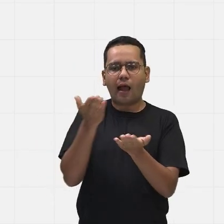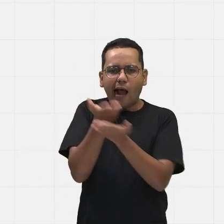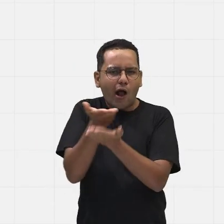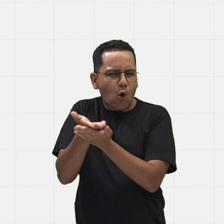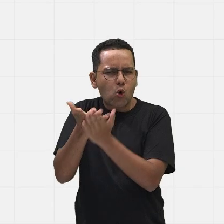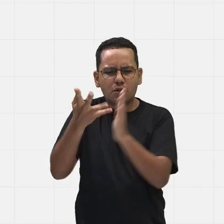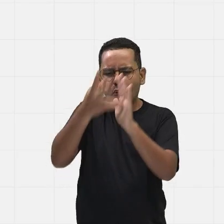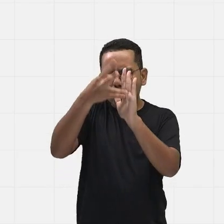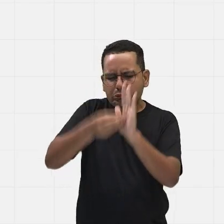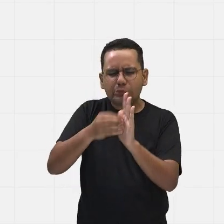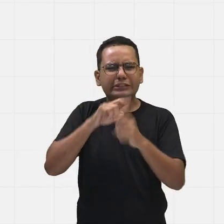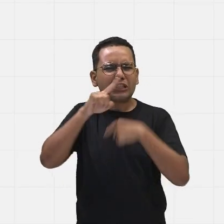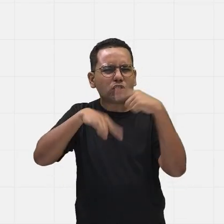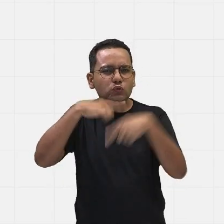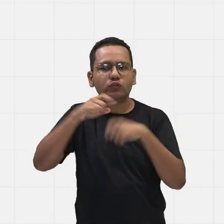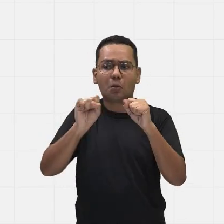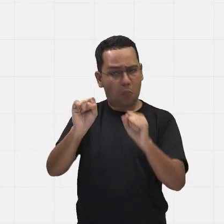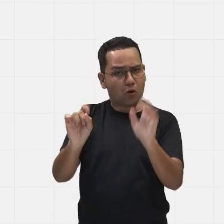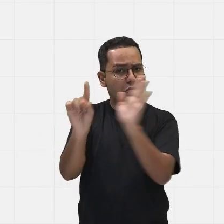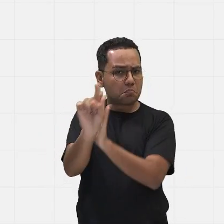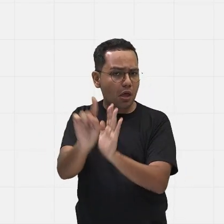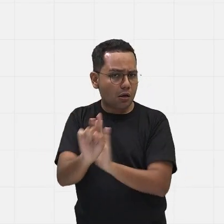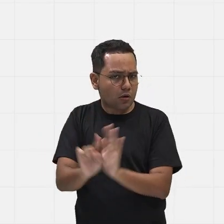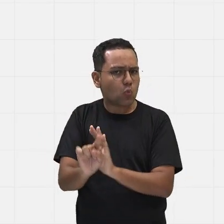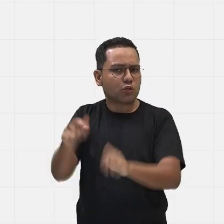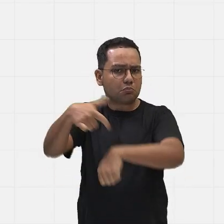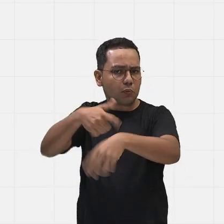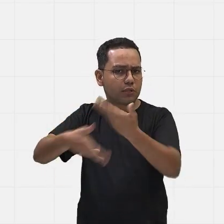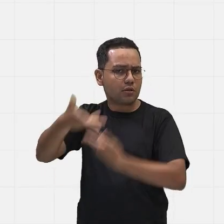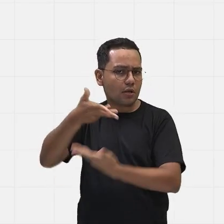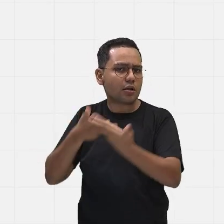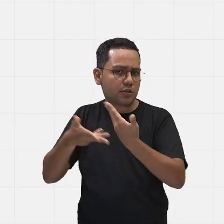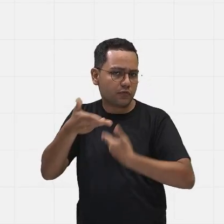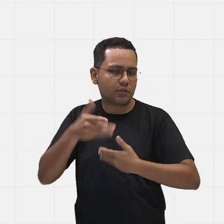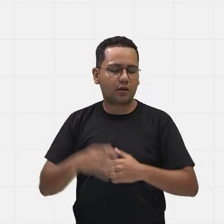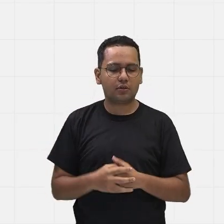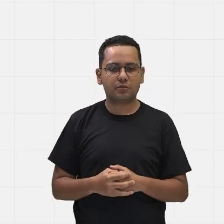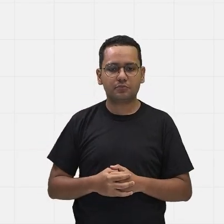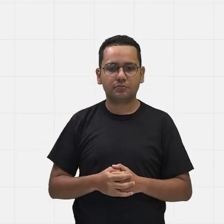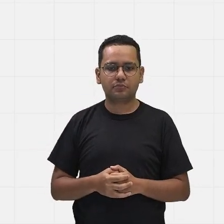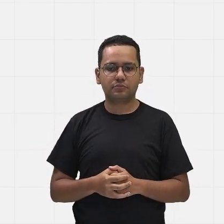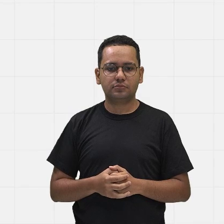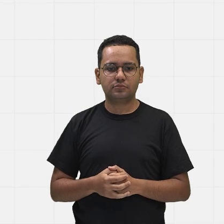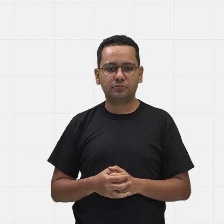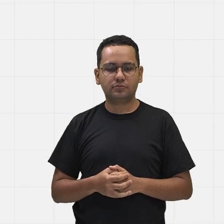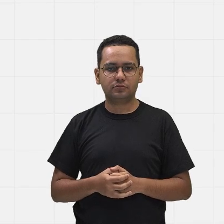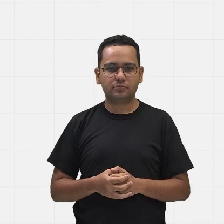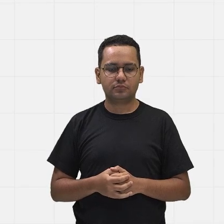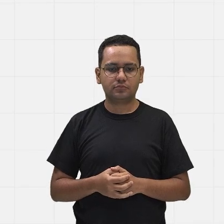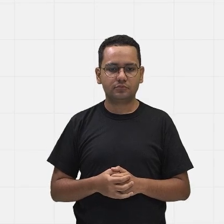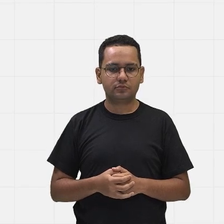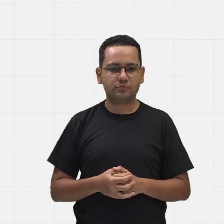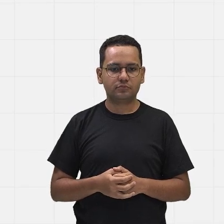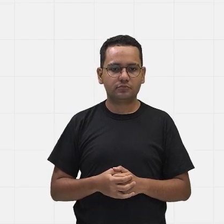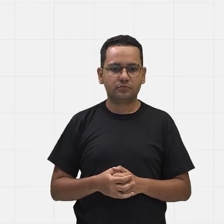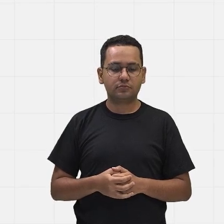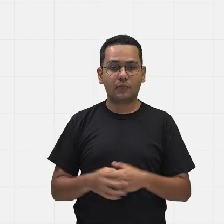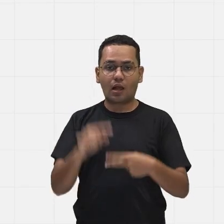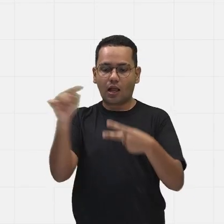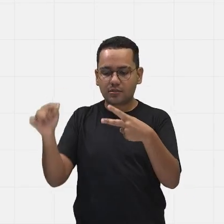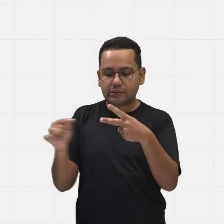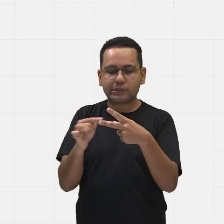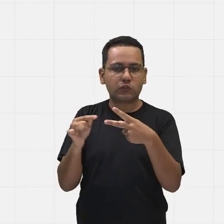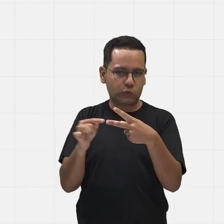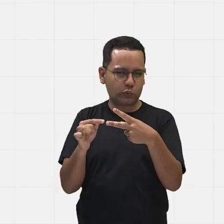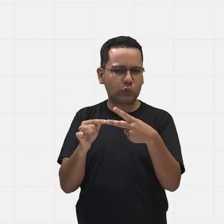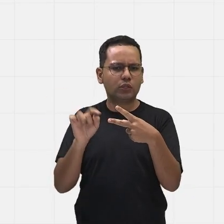com o professor, né, que está ministrando a aula. É para esses assuntos que a gente usa o chat. E a gente também pontua aqui